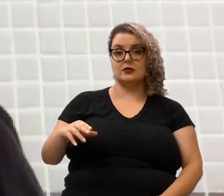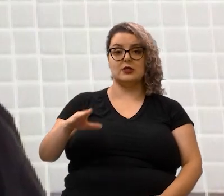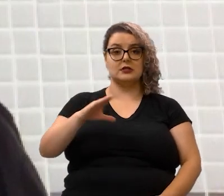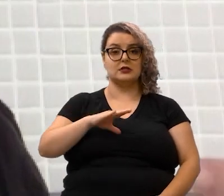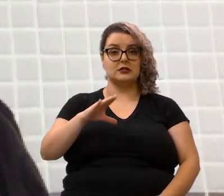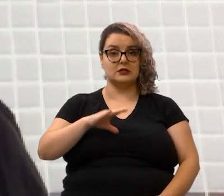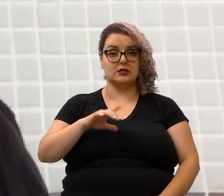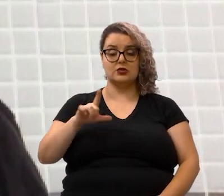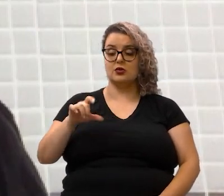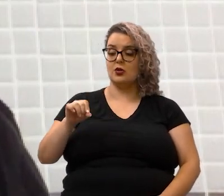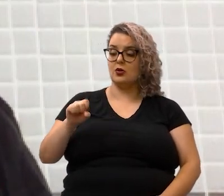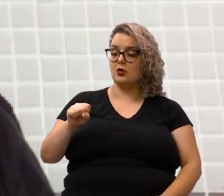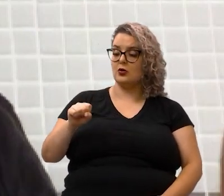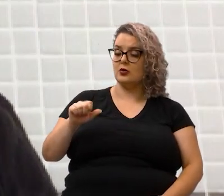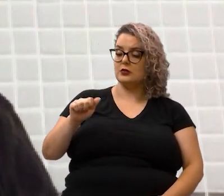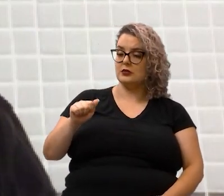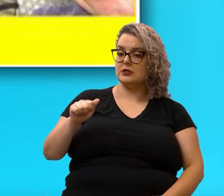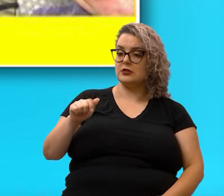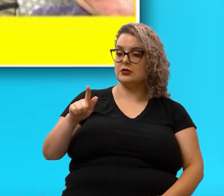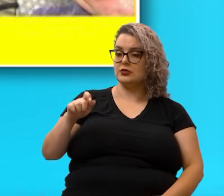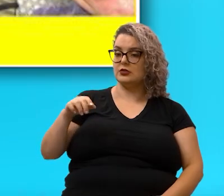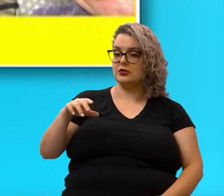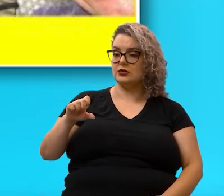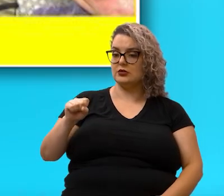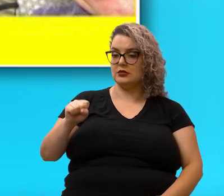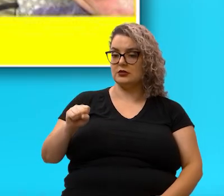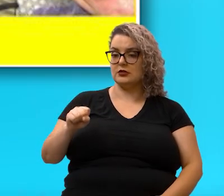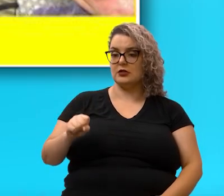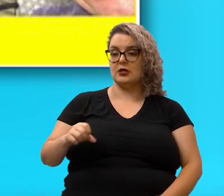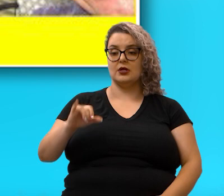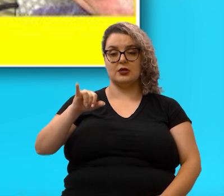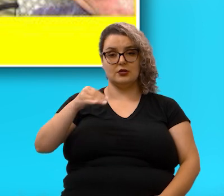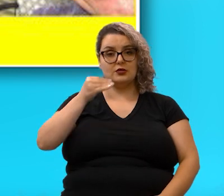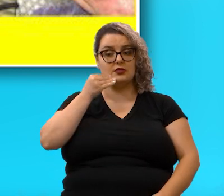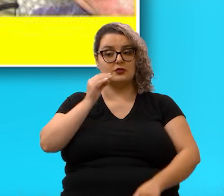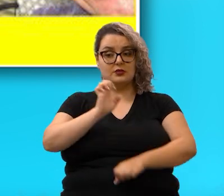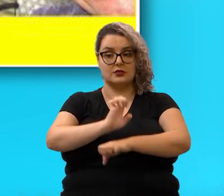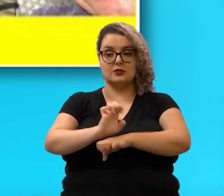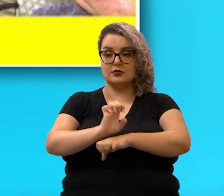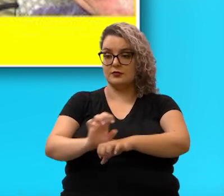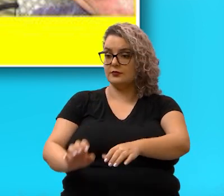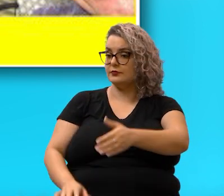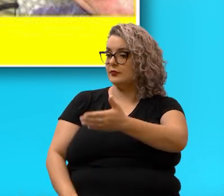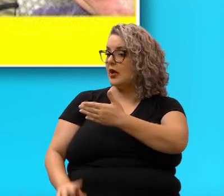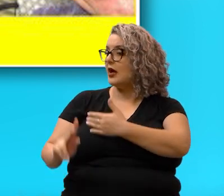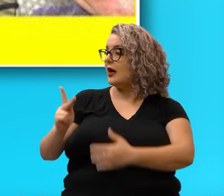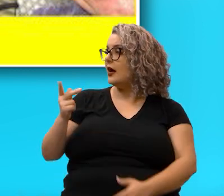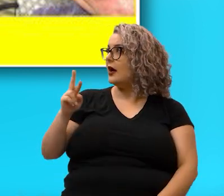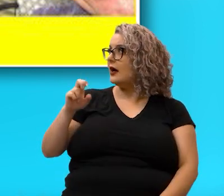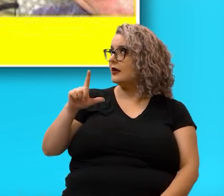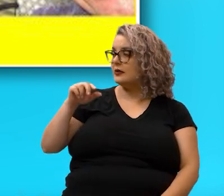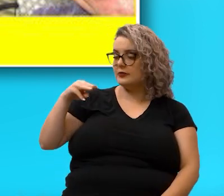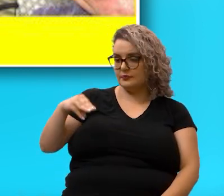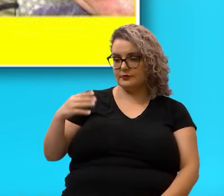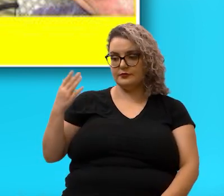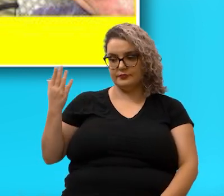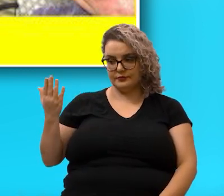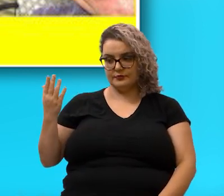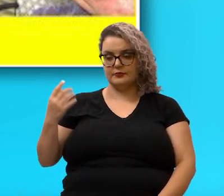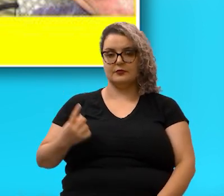Los Angeles, nos Estados Unidos. Eu tive a oportunidade de estagiar com o Dr. Harlan Amistutz em